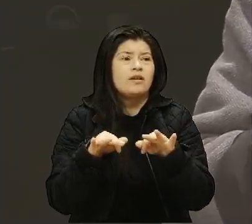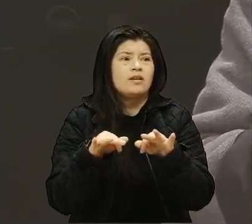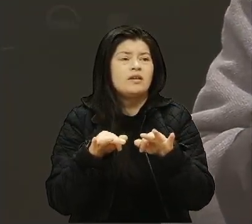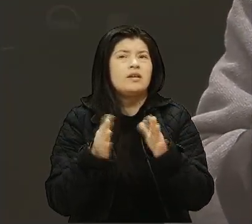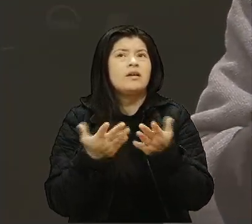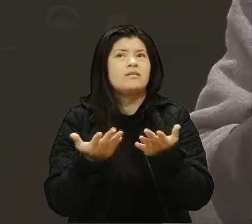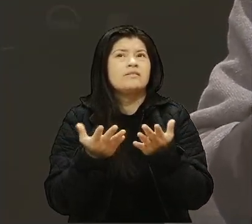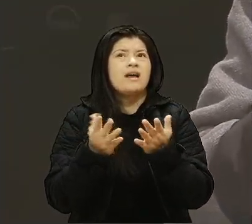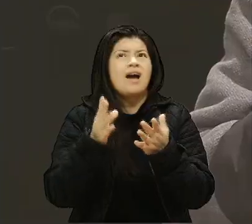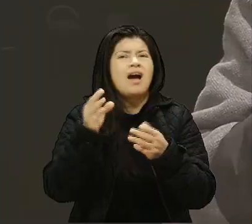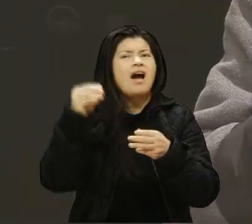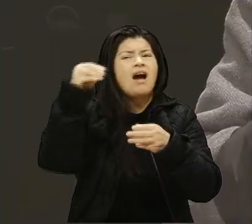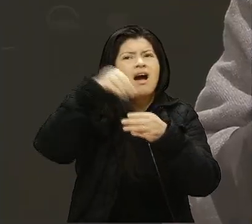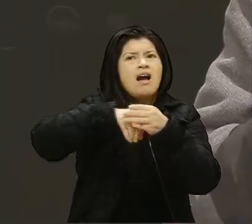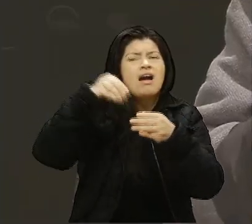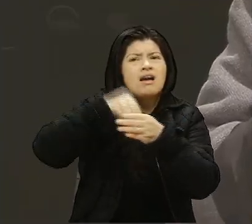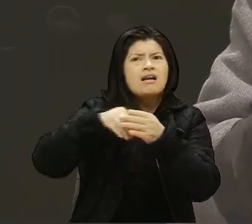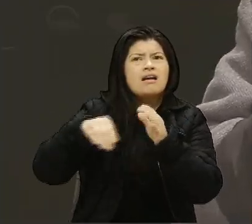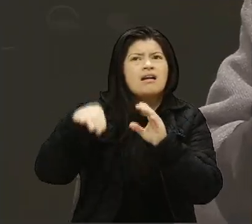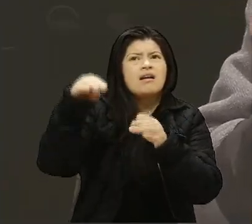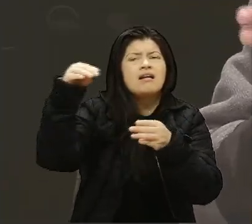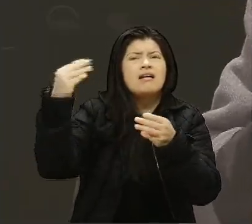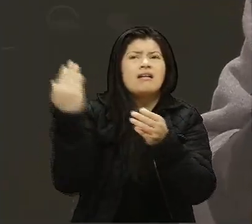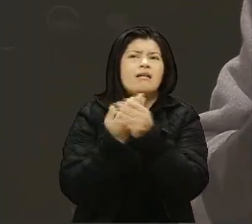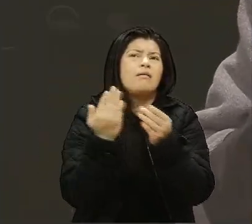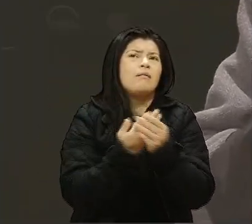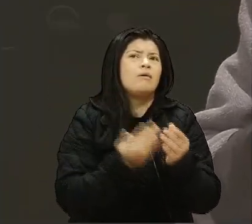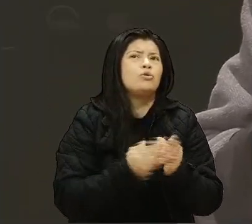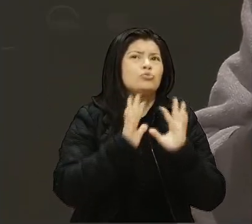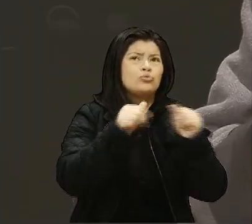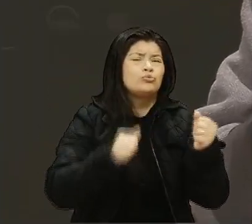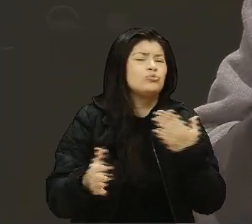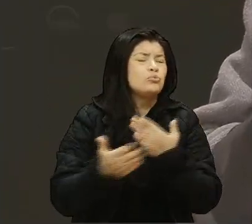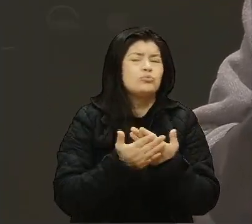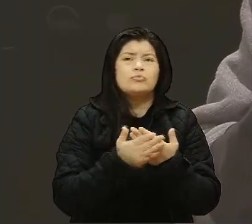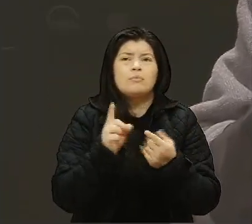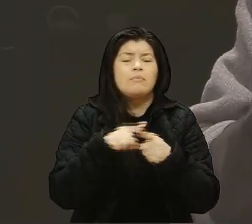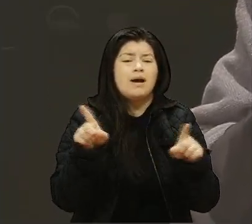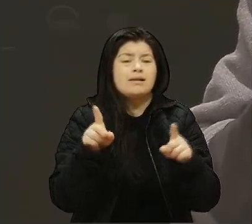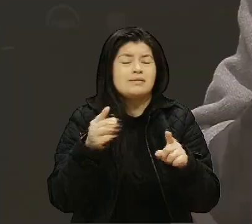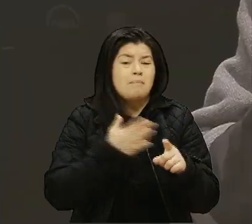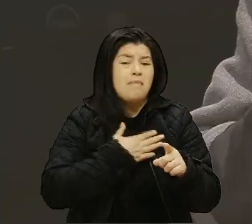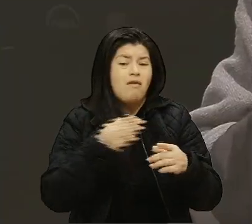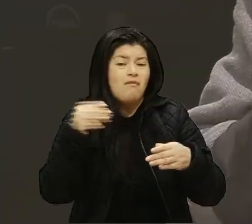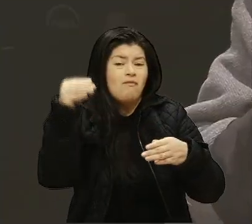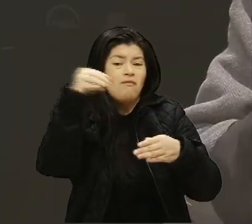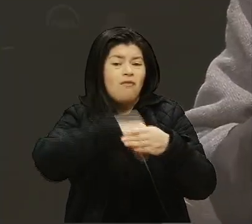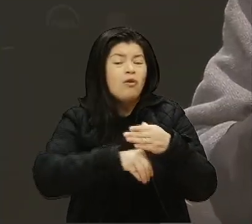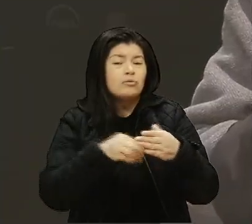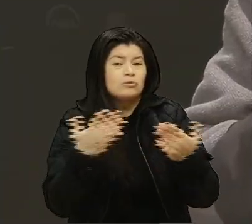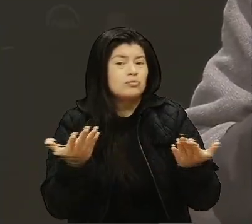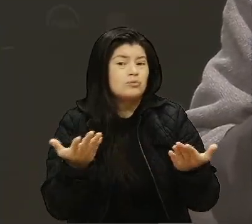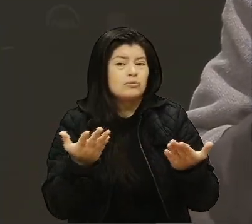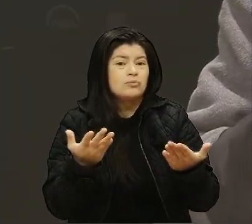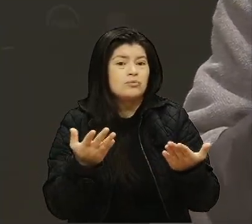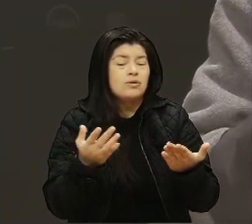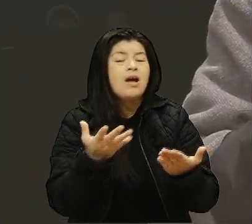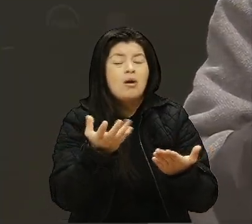tudo, mas não vai arquivar tudo com o meu voto, vereadora Rose, e uma moção para que arquive tudo. Eu